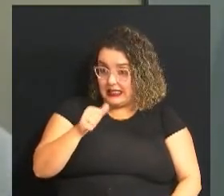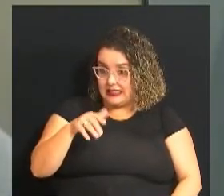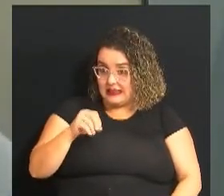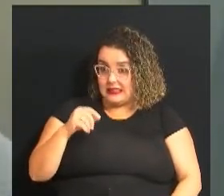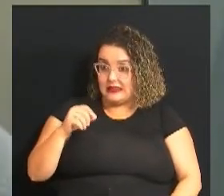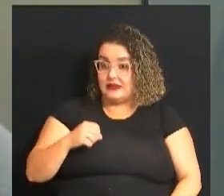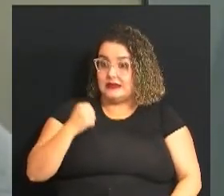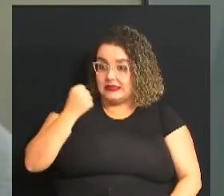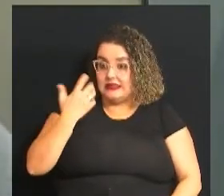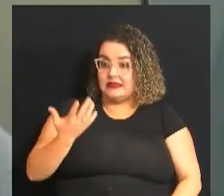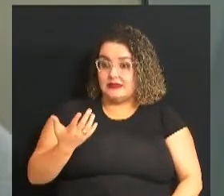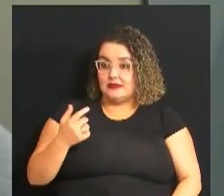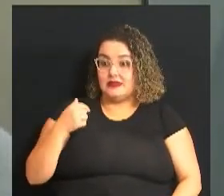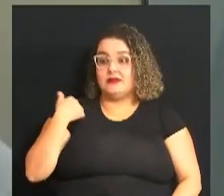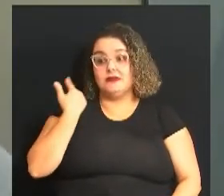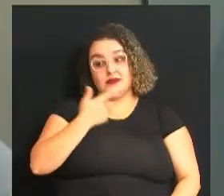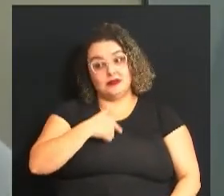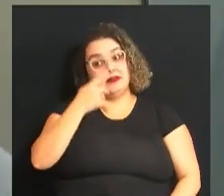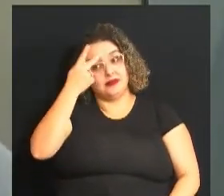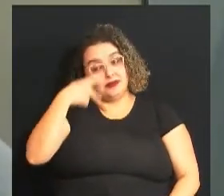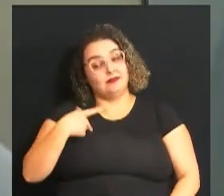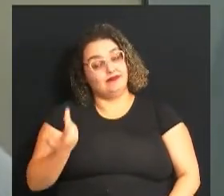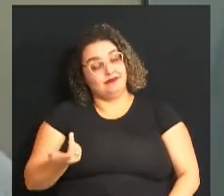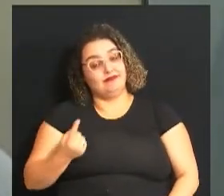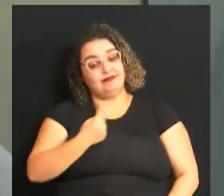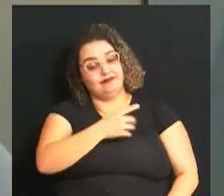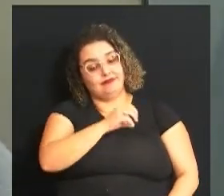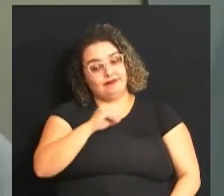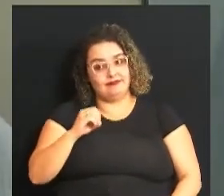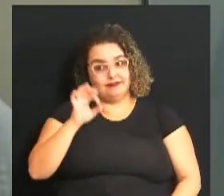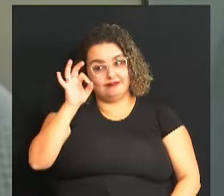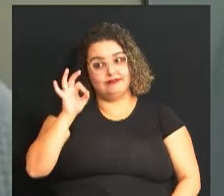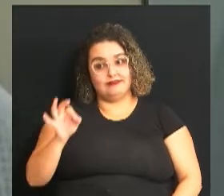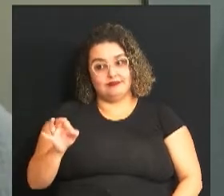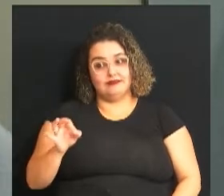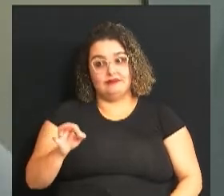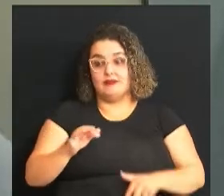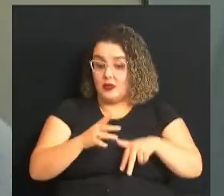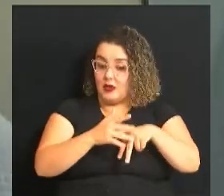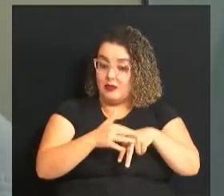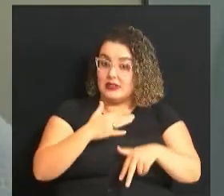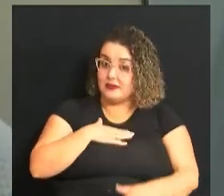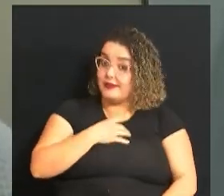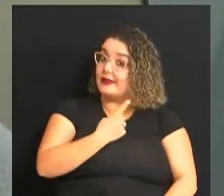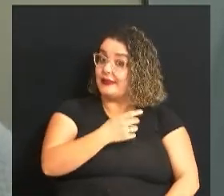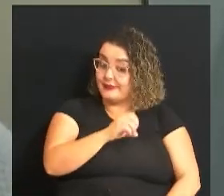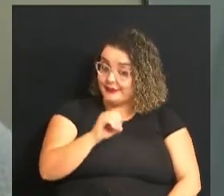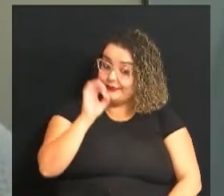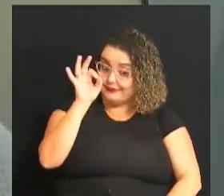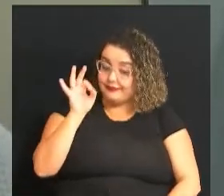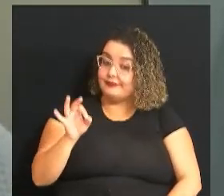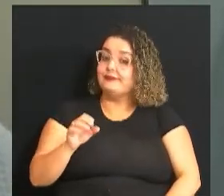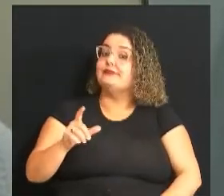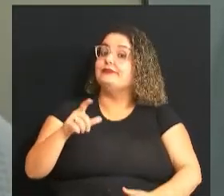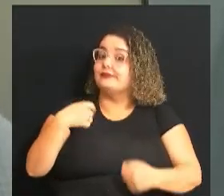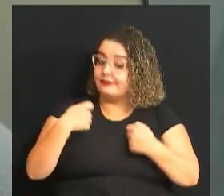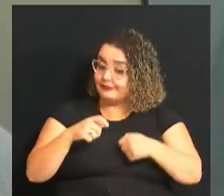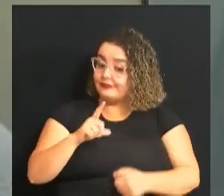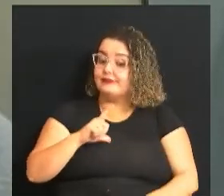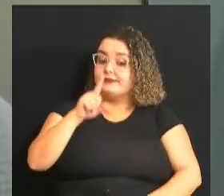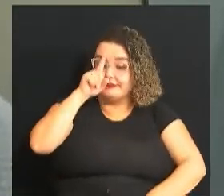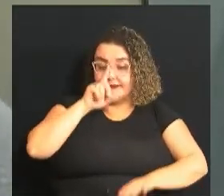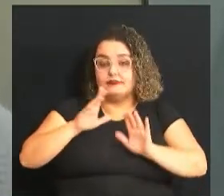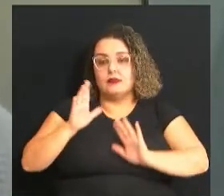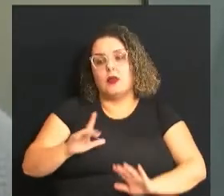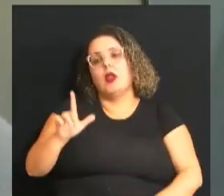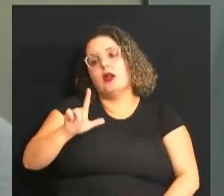conosco, é 100%, né? Quando é com um paciente meu, é 100%. Então, a gente precisa ter muito cuidado. É claro